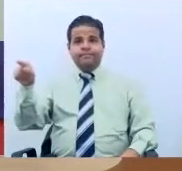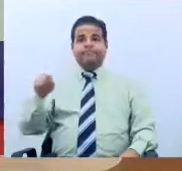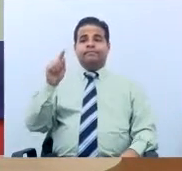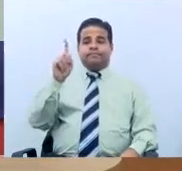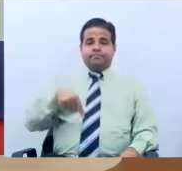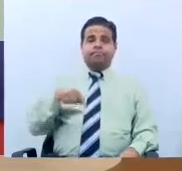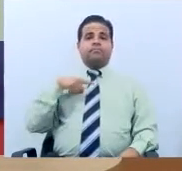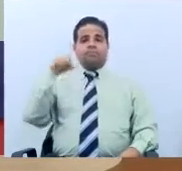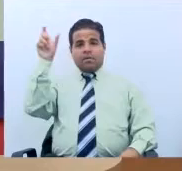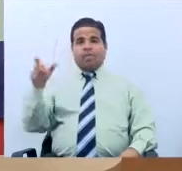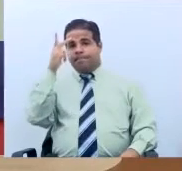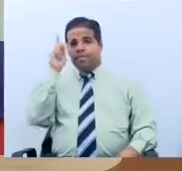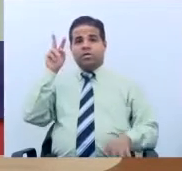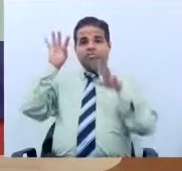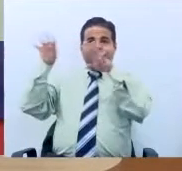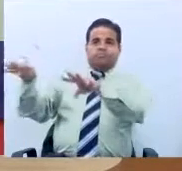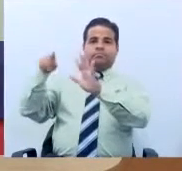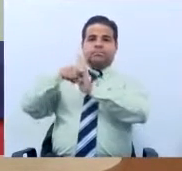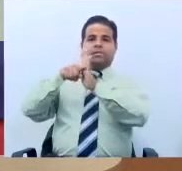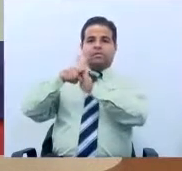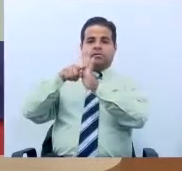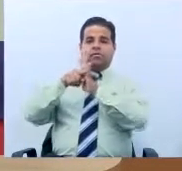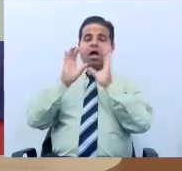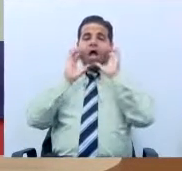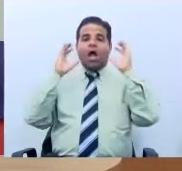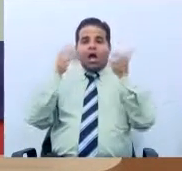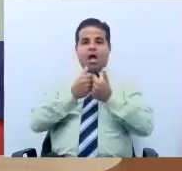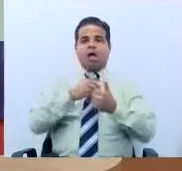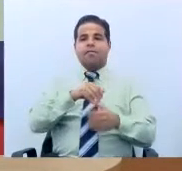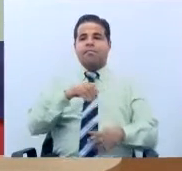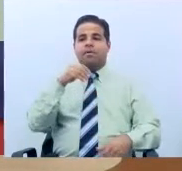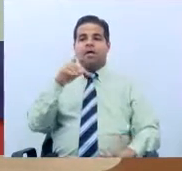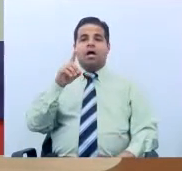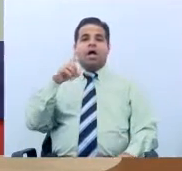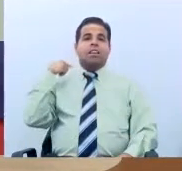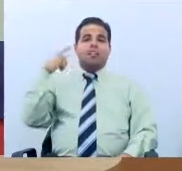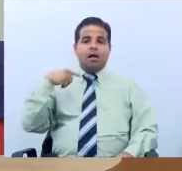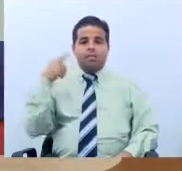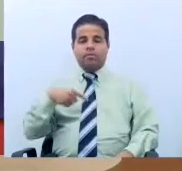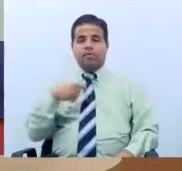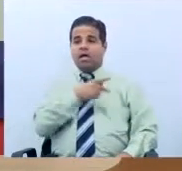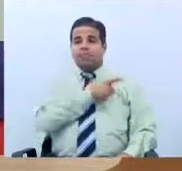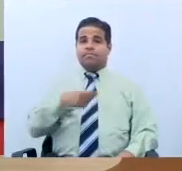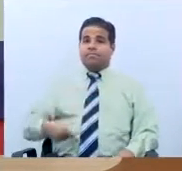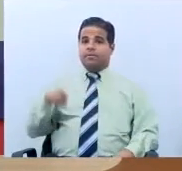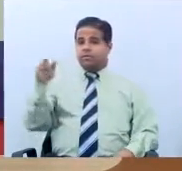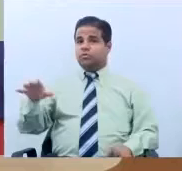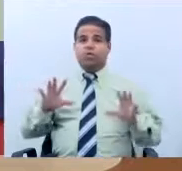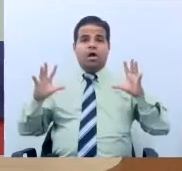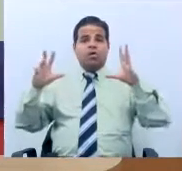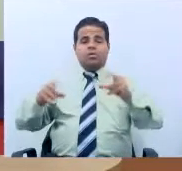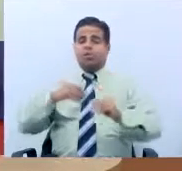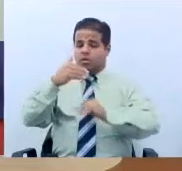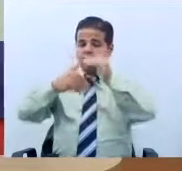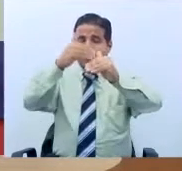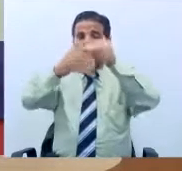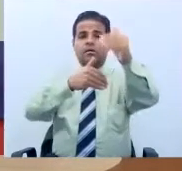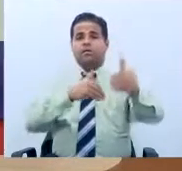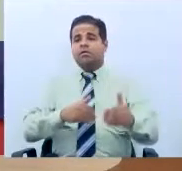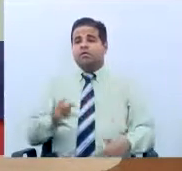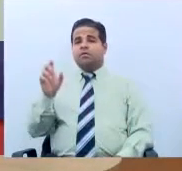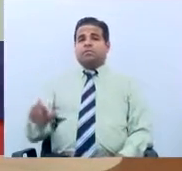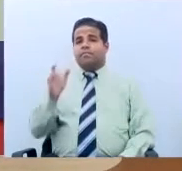também é investigado. A Câmara dos Deputados, até bem pouco tempo, presidido e instruído todo esse processo por